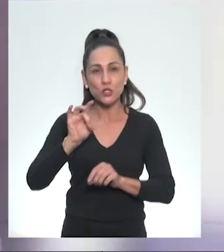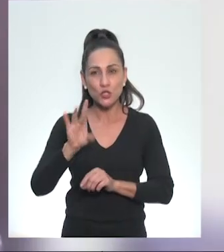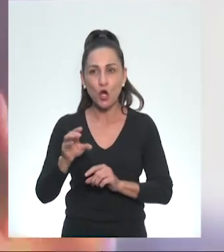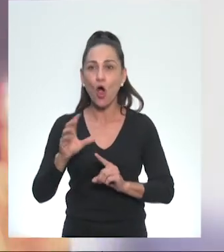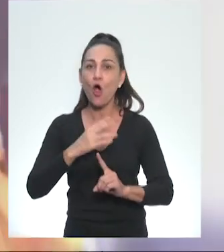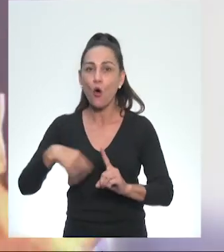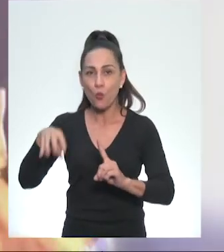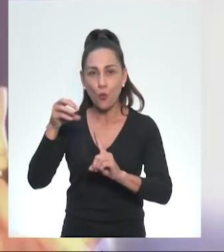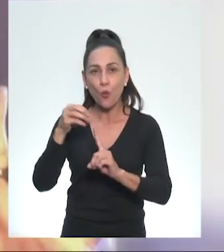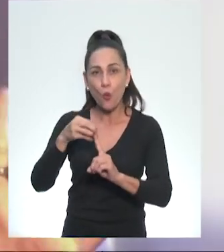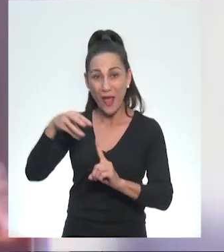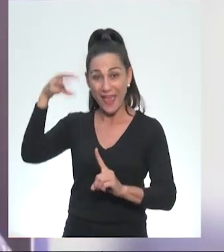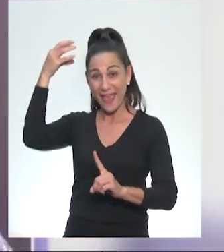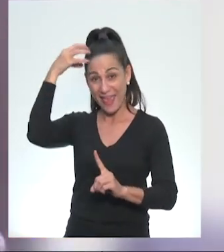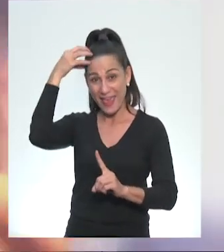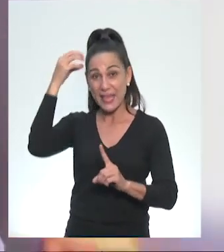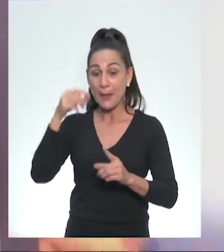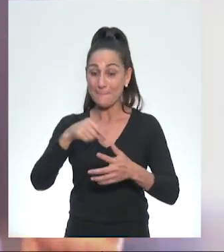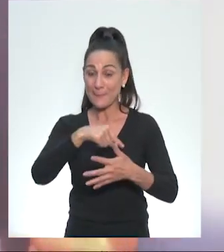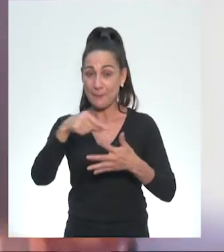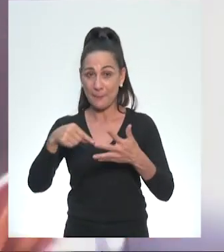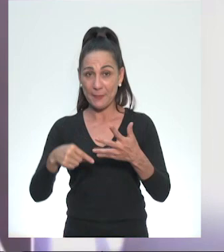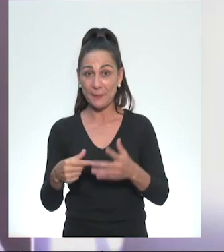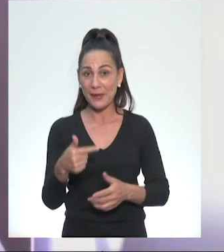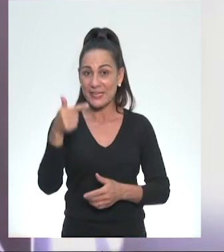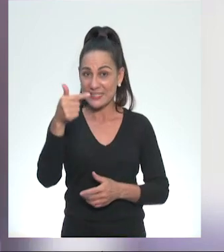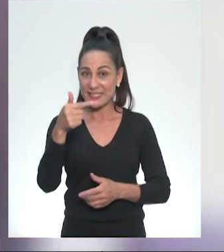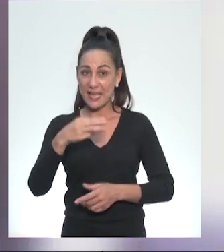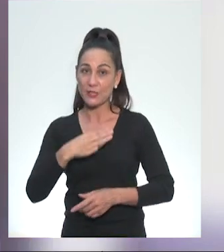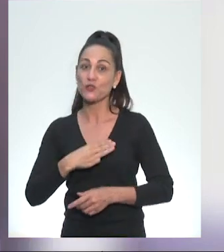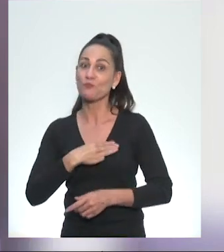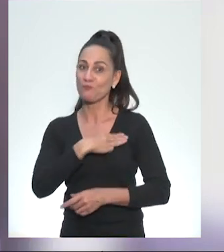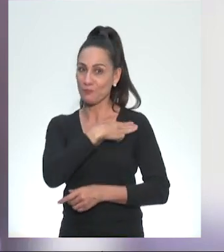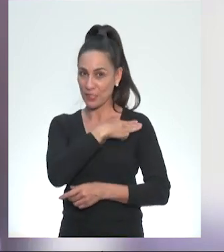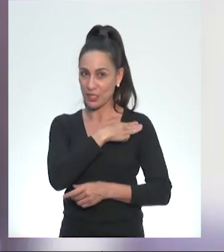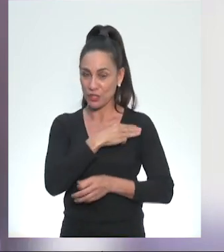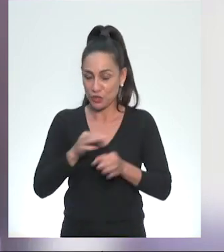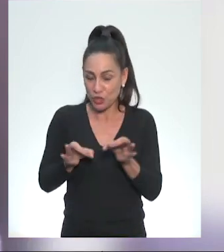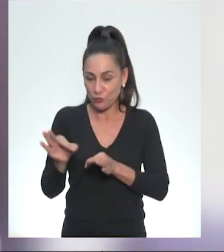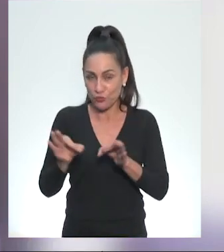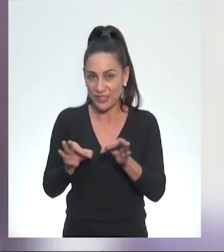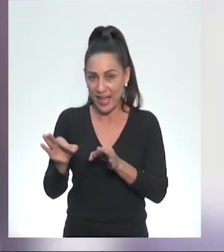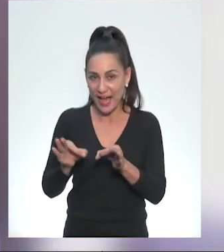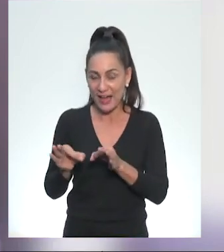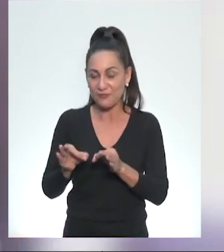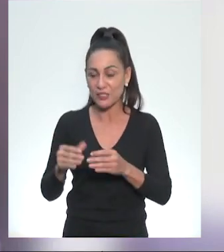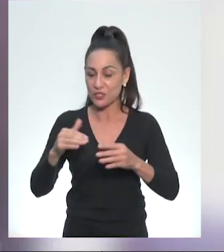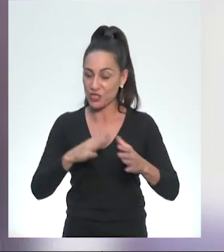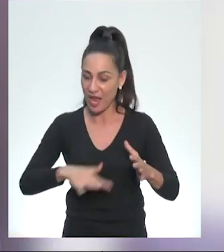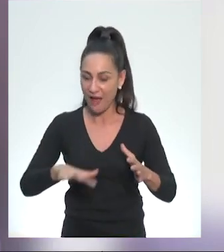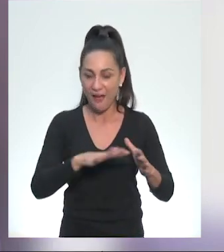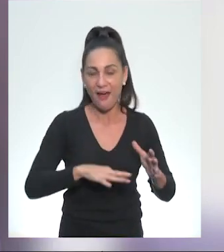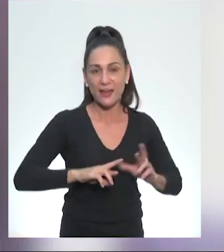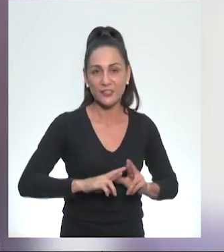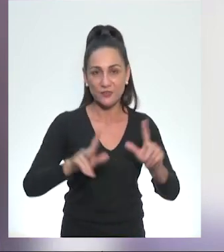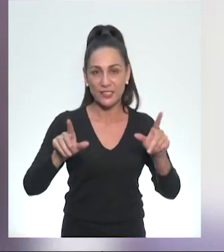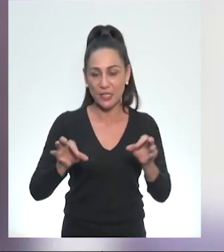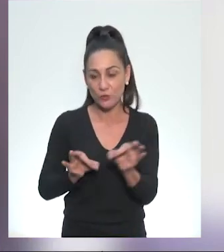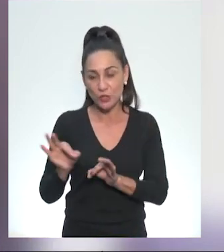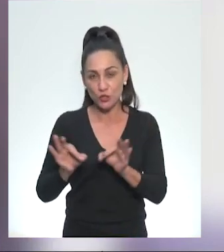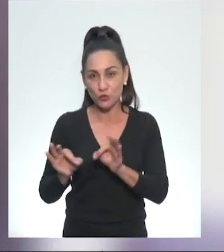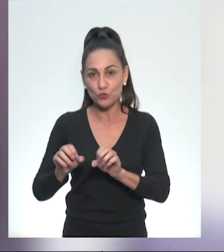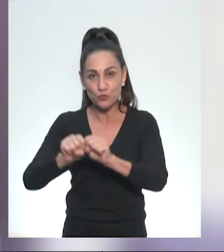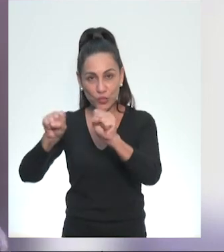com 7 ministros que cuidavam aí de áreas diferentes. Então, acho que isso é muito bacana. Então, além da estrutura do rei,